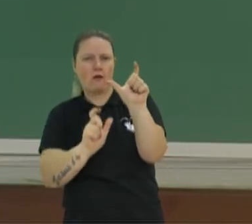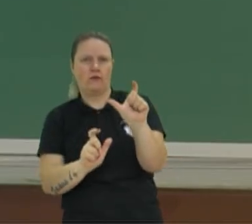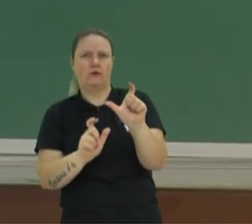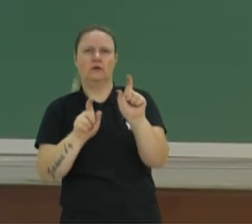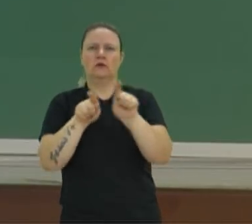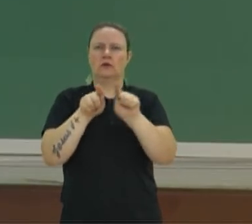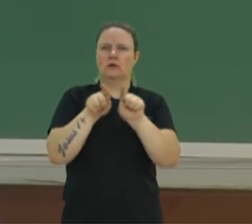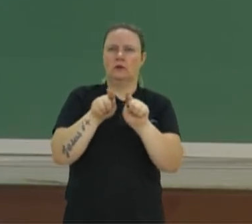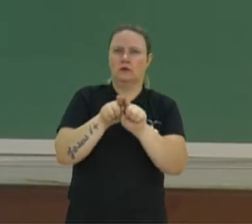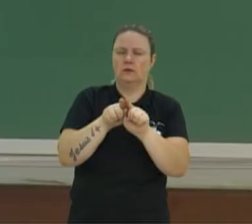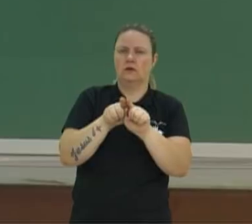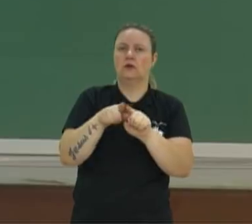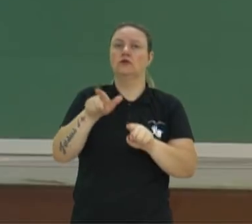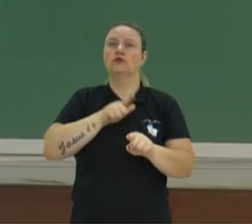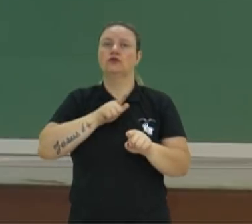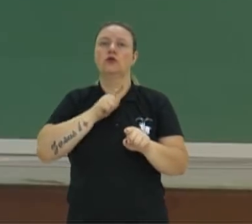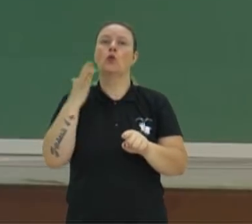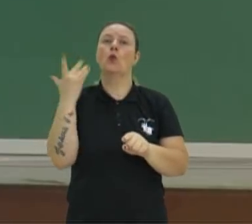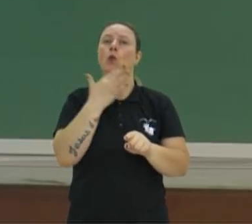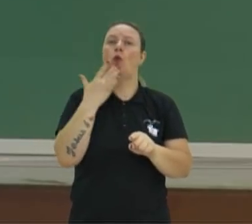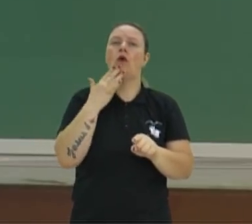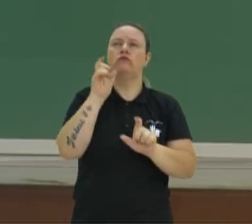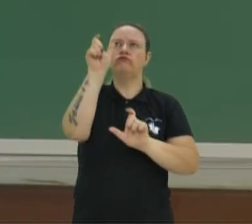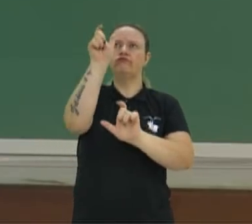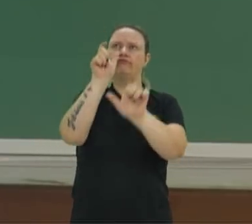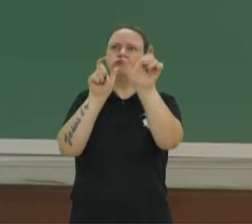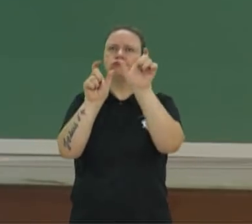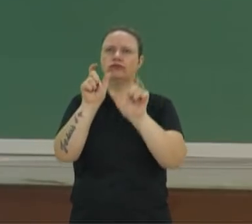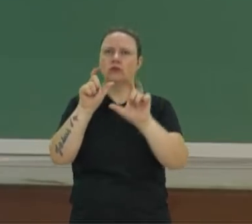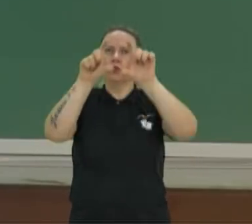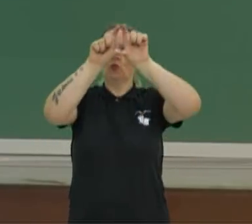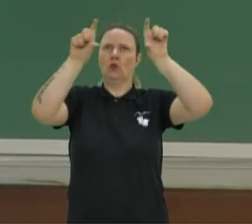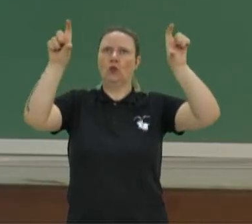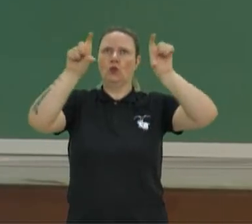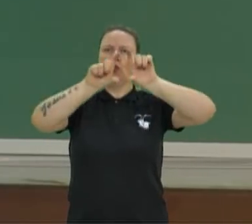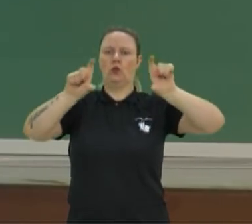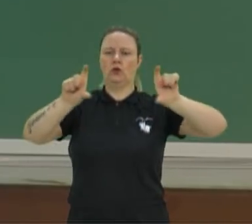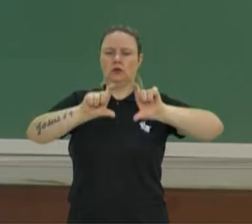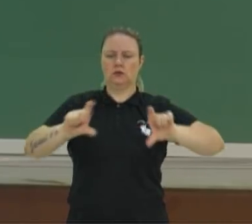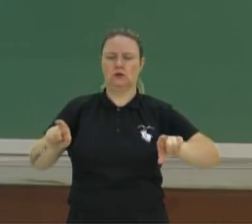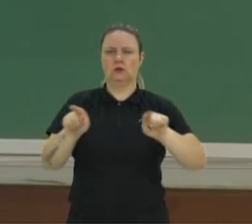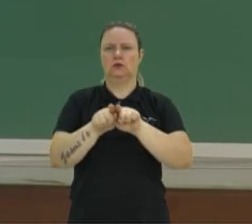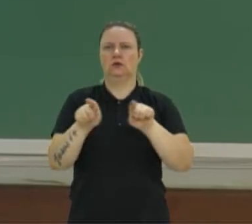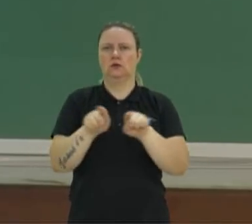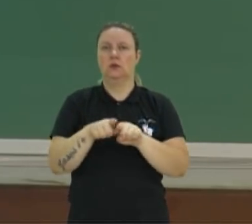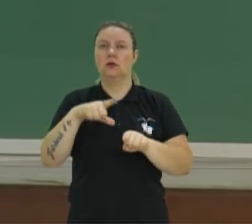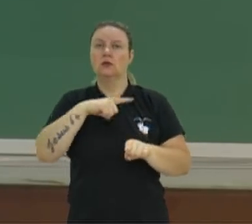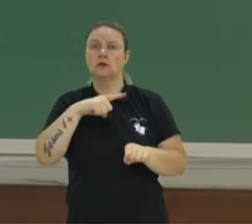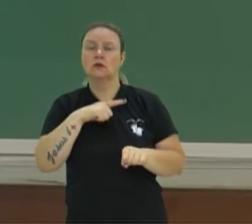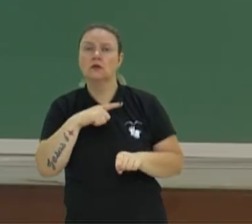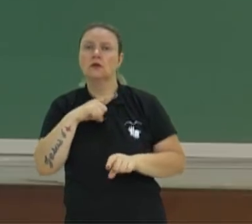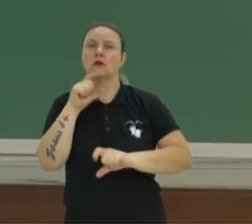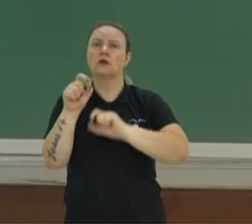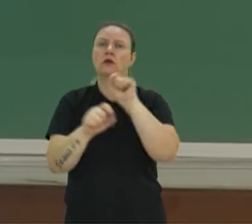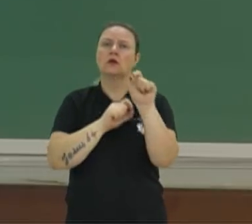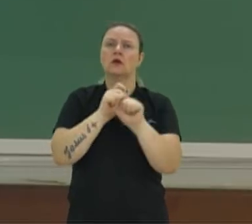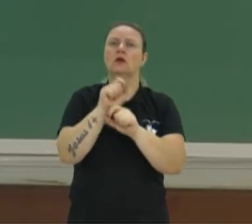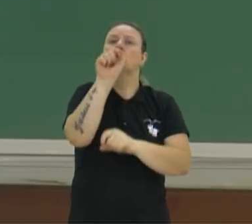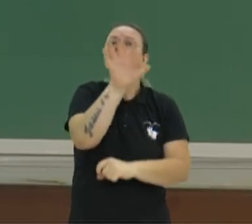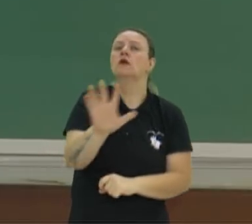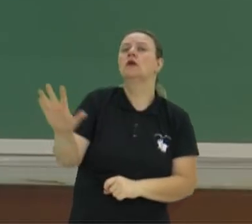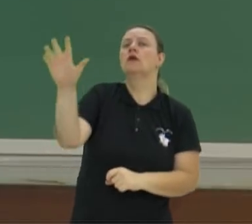cada cor separava o tema do guia, o assunto abordado. E também tinha algumas